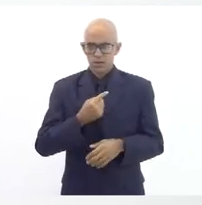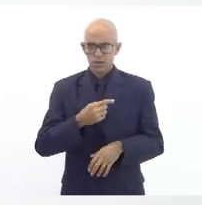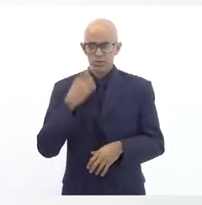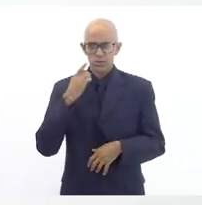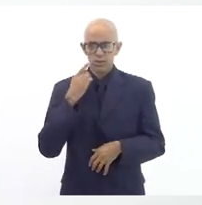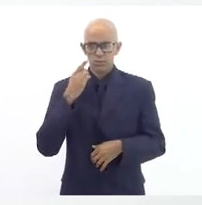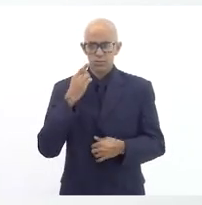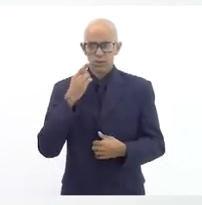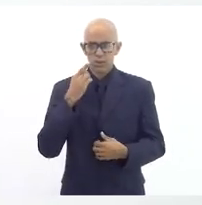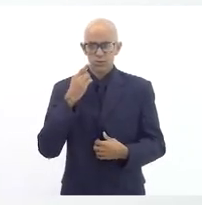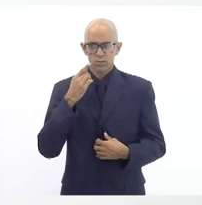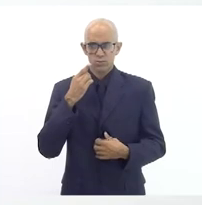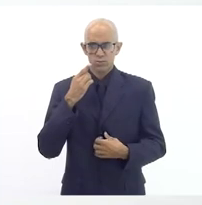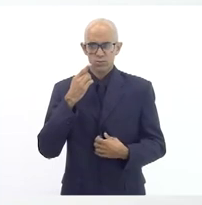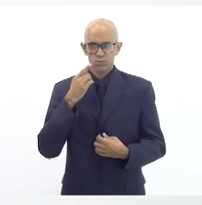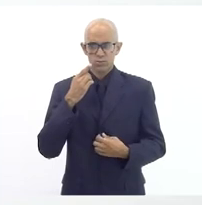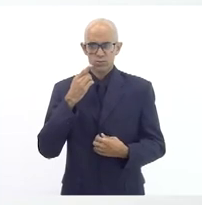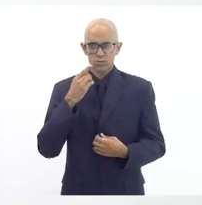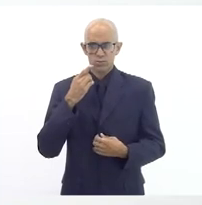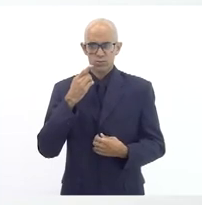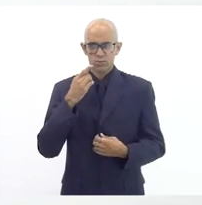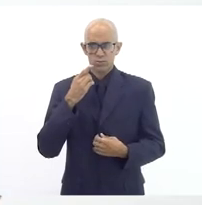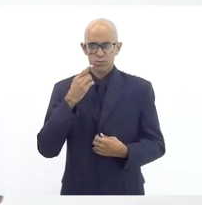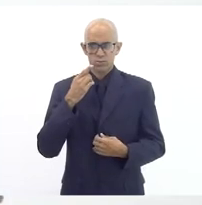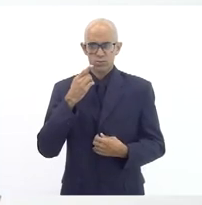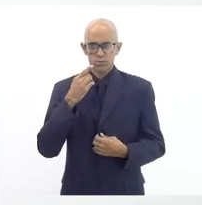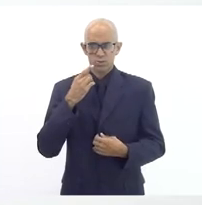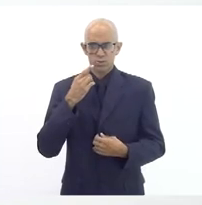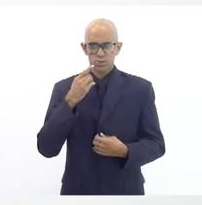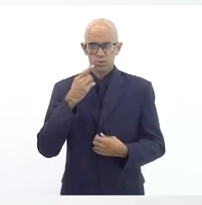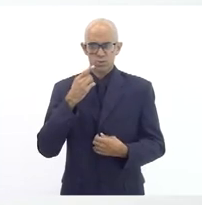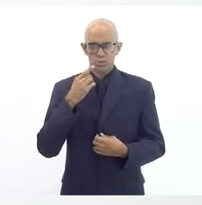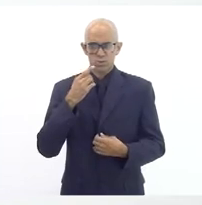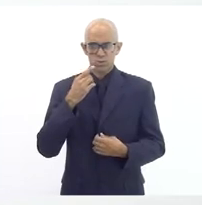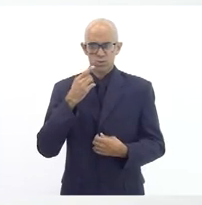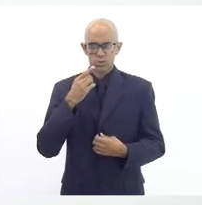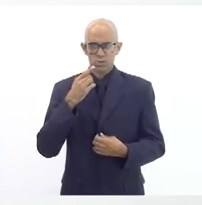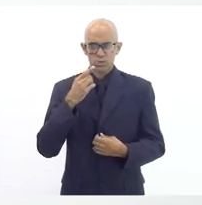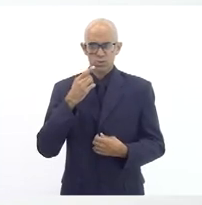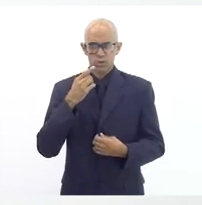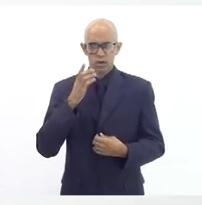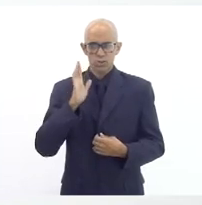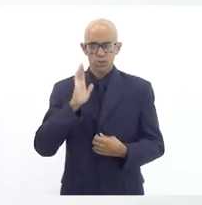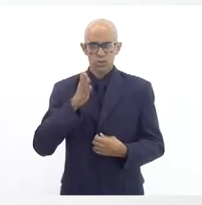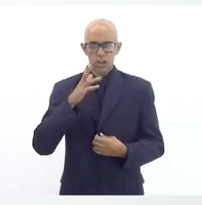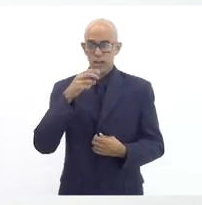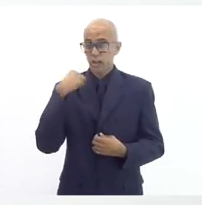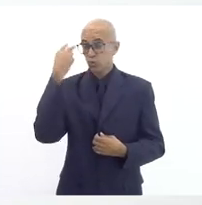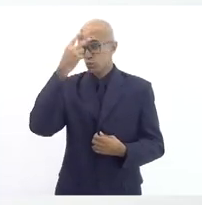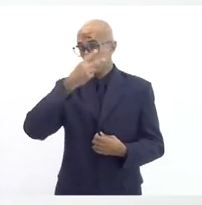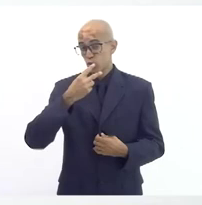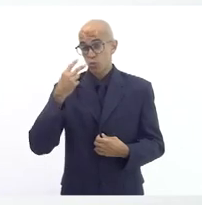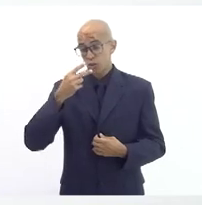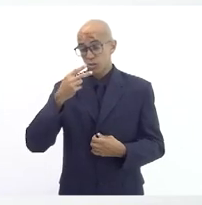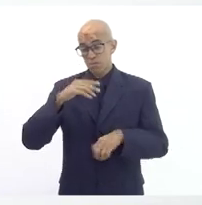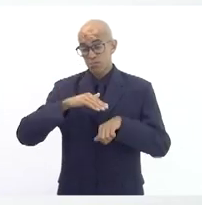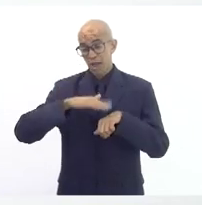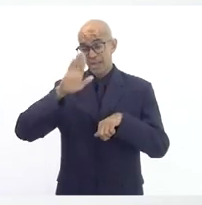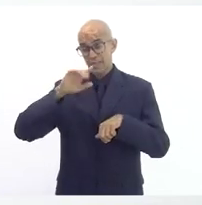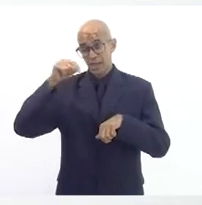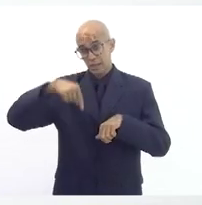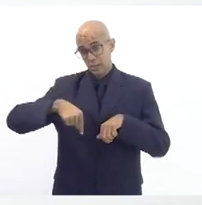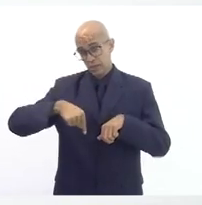faz uma pergunta para um dos membros. Deputada aqui. Lucinha, nós deputados, a gente está aqui há mais de 2 horas. A gente não consegue